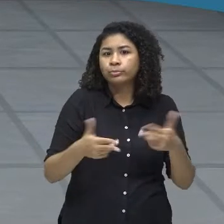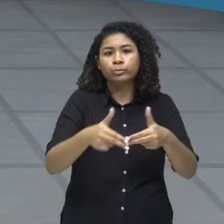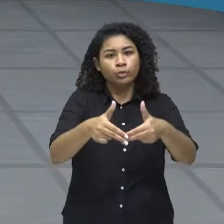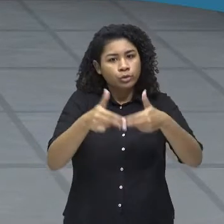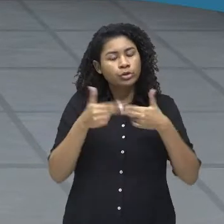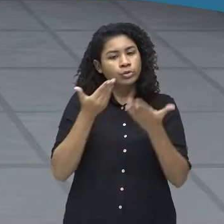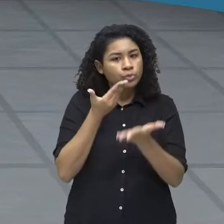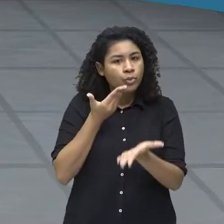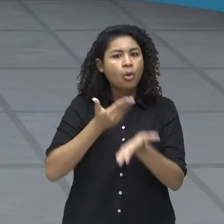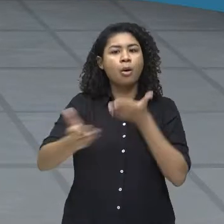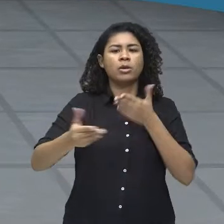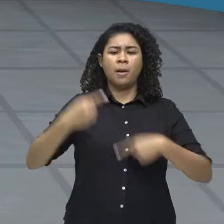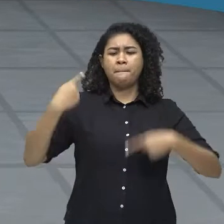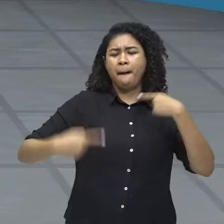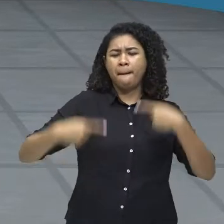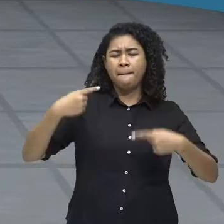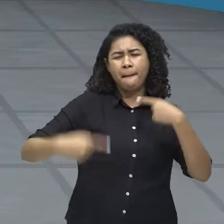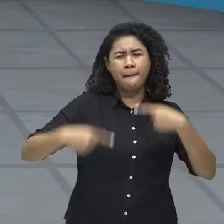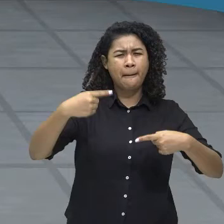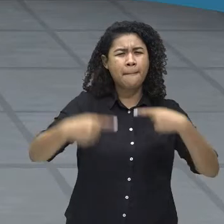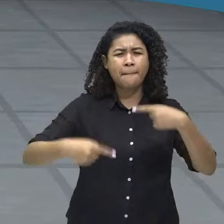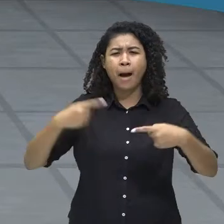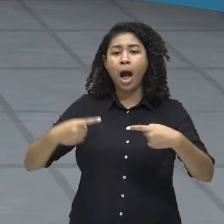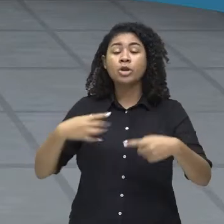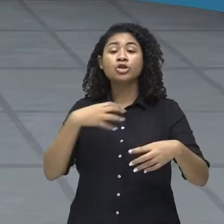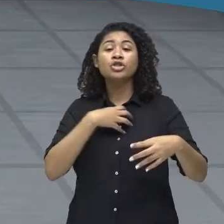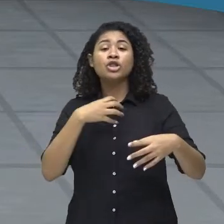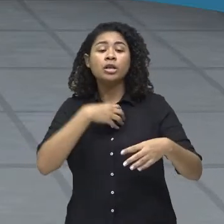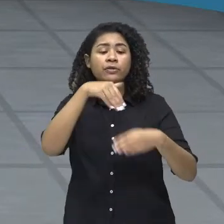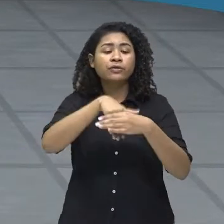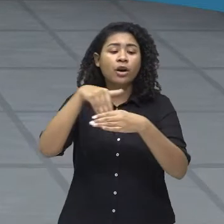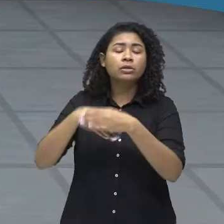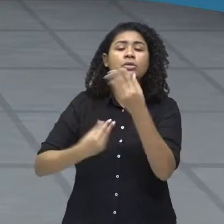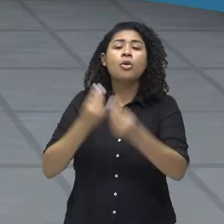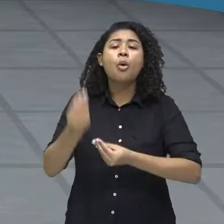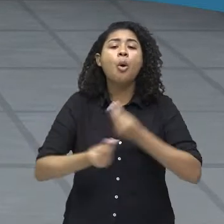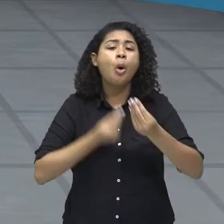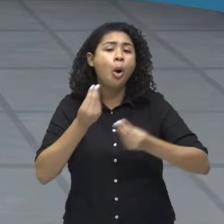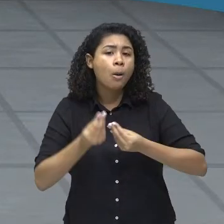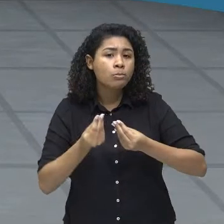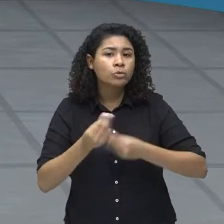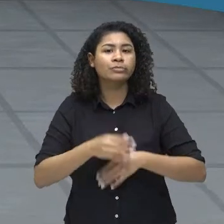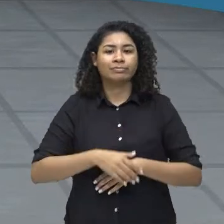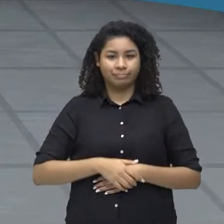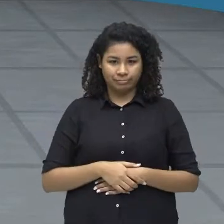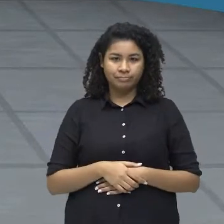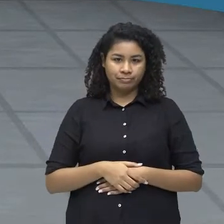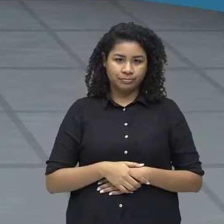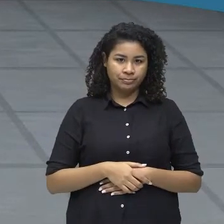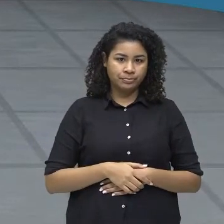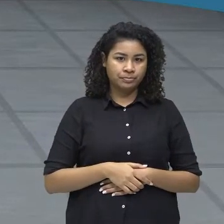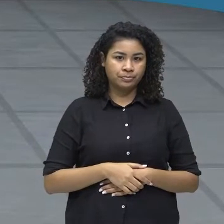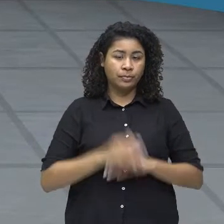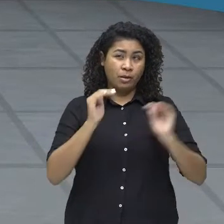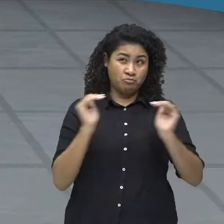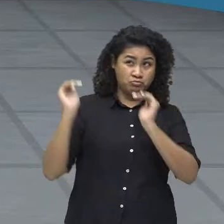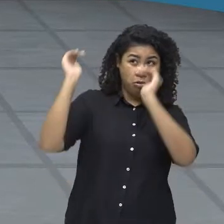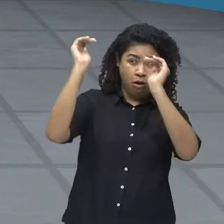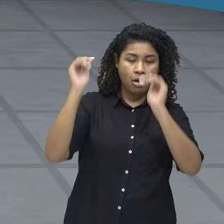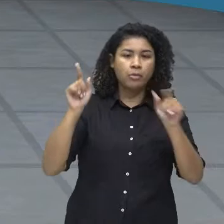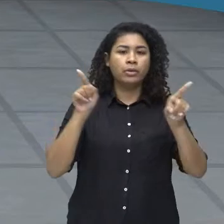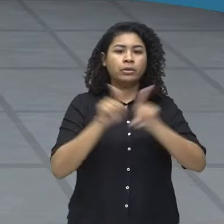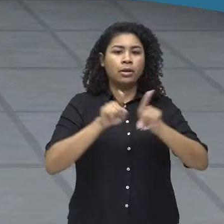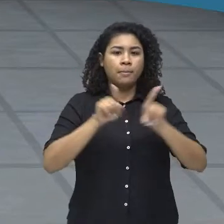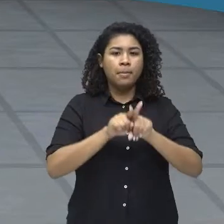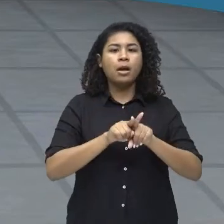pela forma de votação que seria a Assembleia dos Estados Gerais. Enquanto a nobreza e o clero queriam